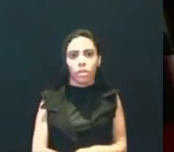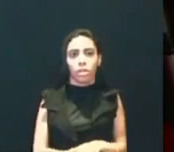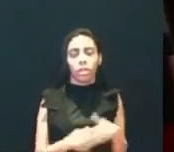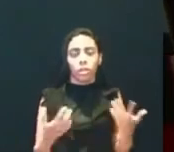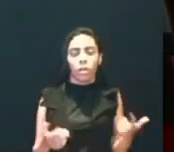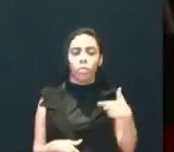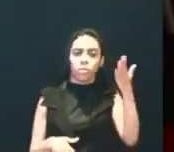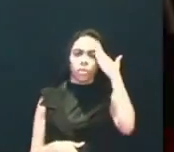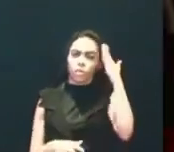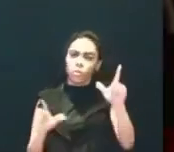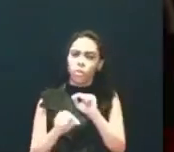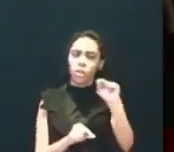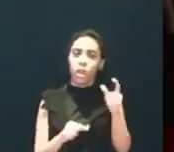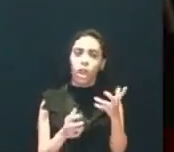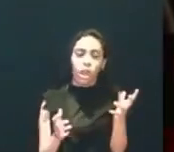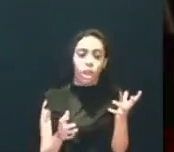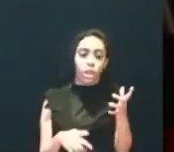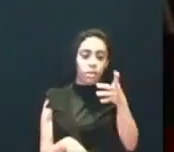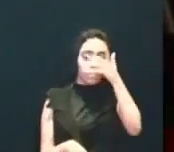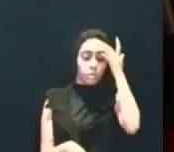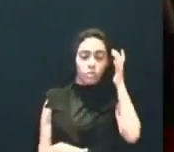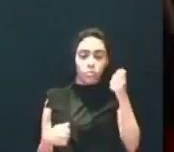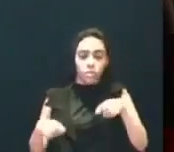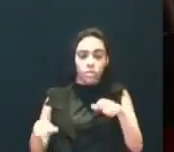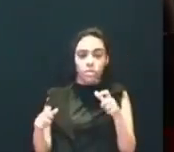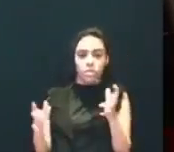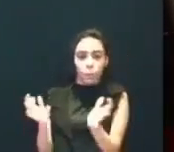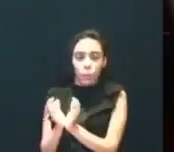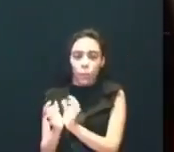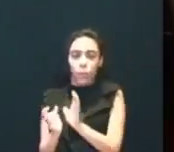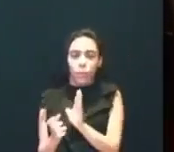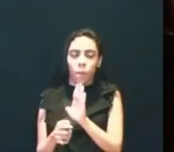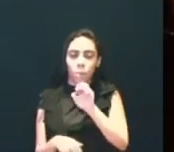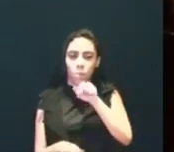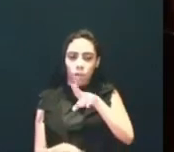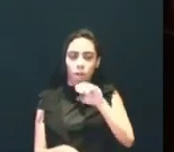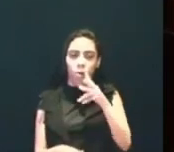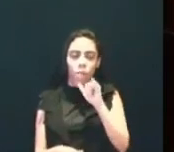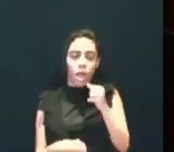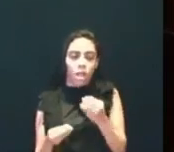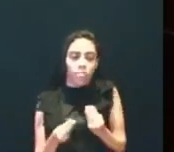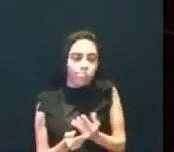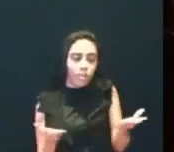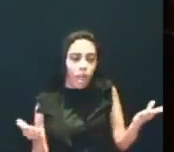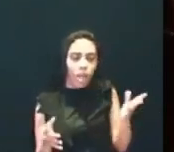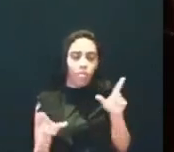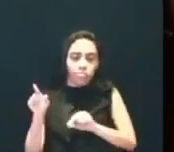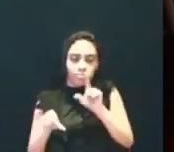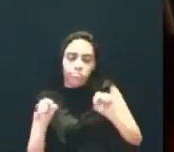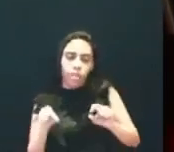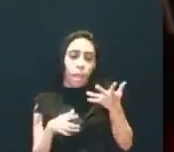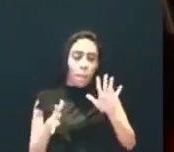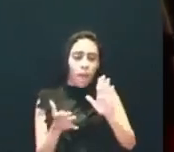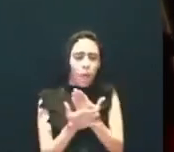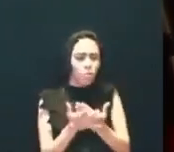eu entendi que é só para os casos do banco, mas, assim, muita gente ficou, assim, sem entender